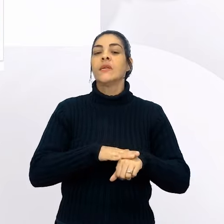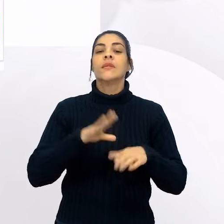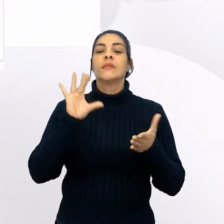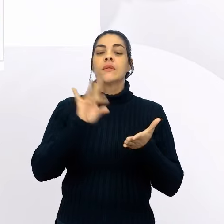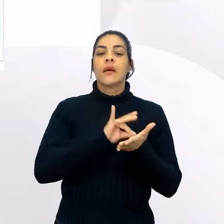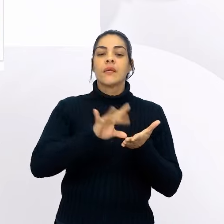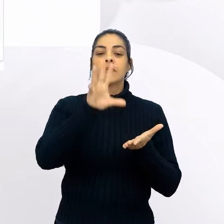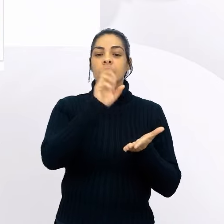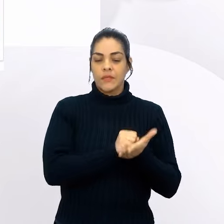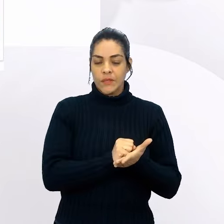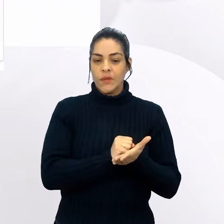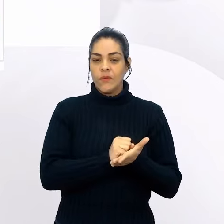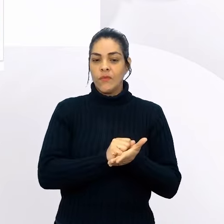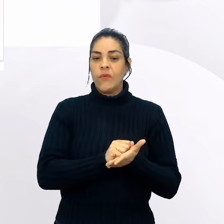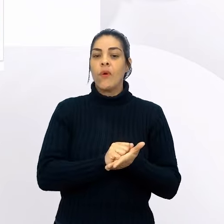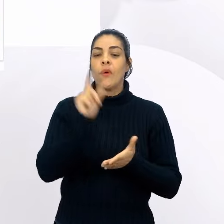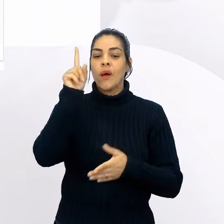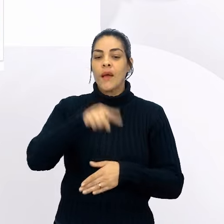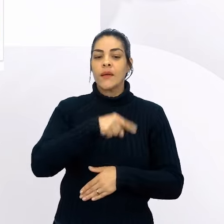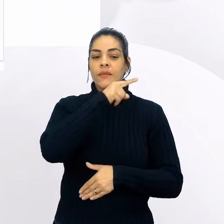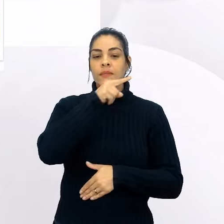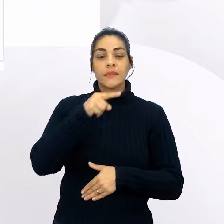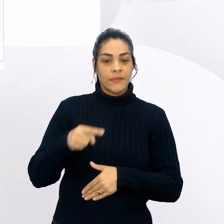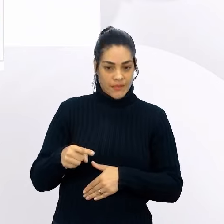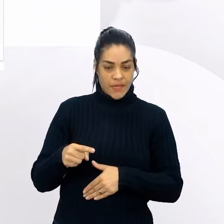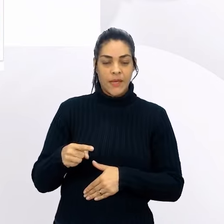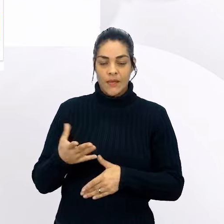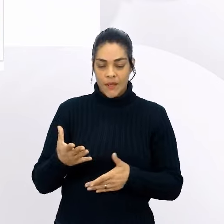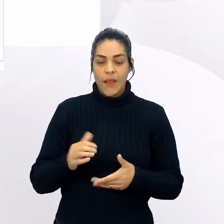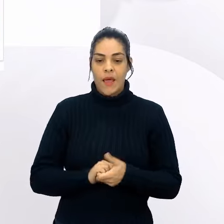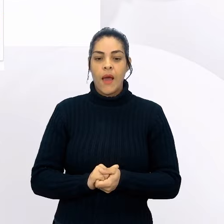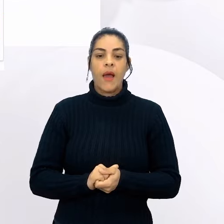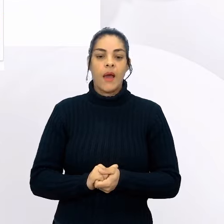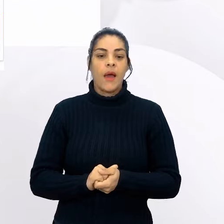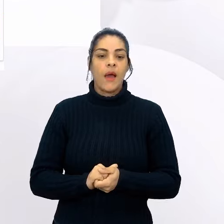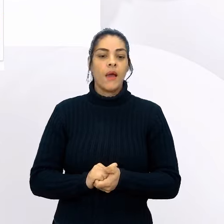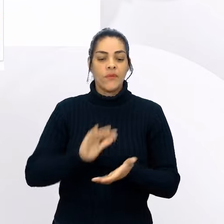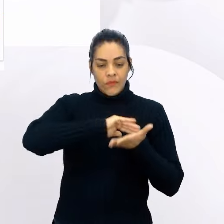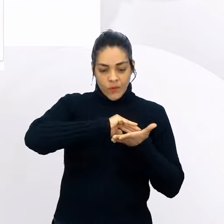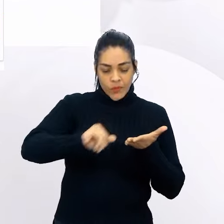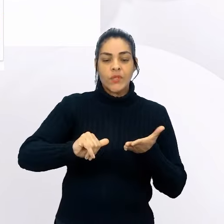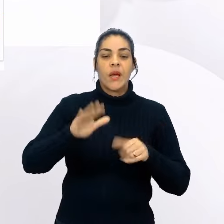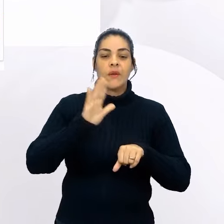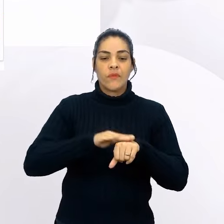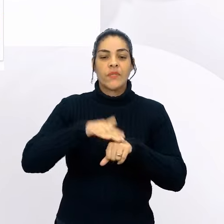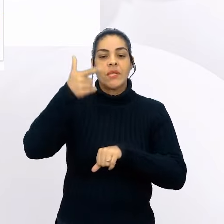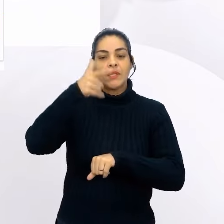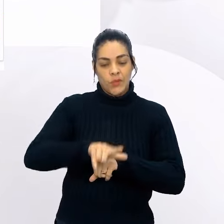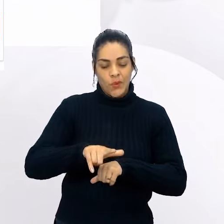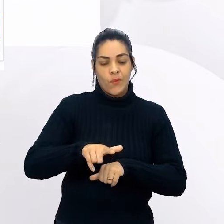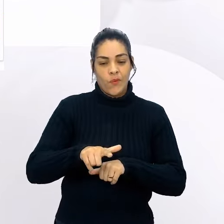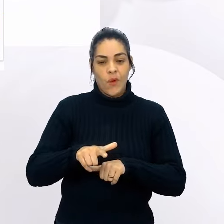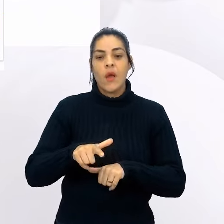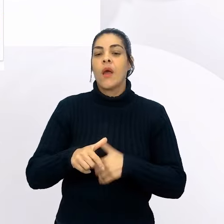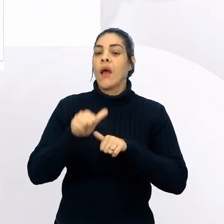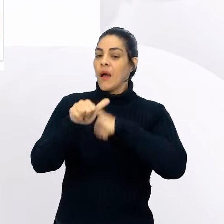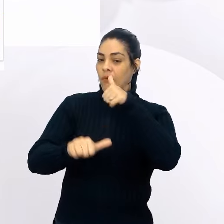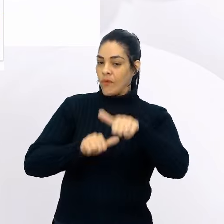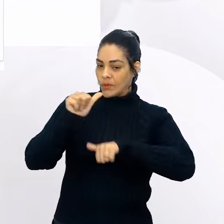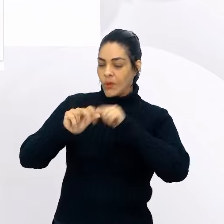o vídeo, eu subi o vídeo errado, eu falei sobre mim. Não era para falar sobre o que estava precisando no edital. Eu posso trocar o